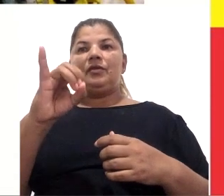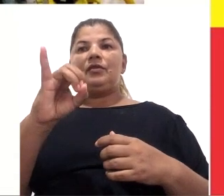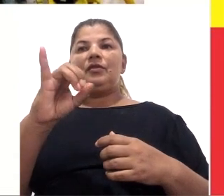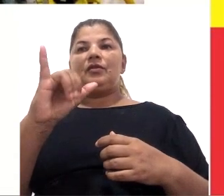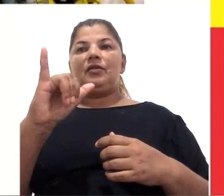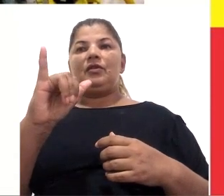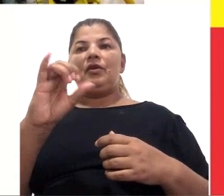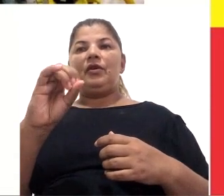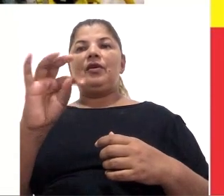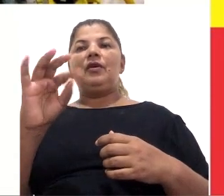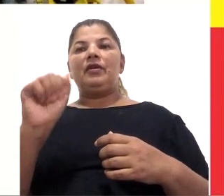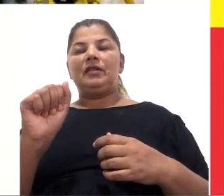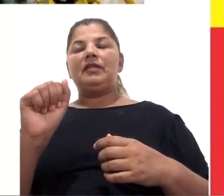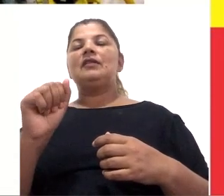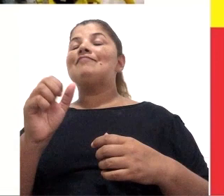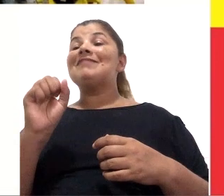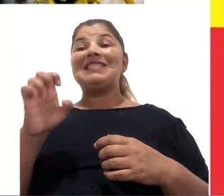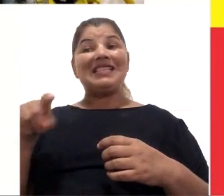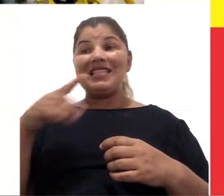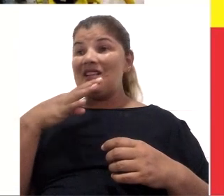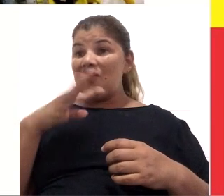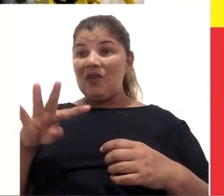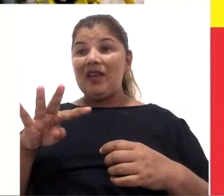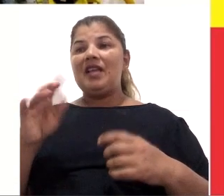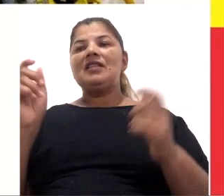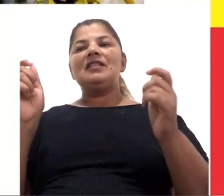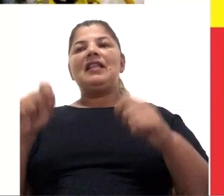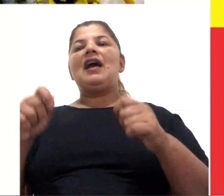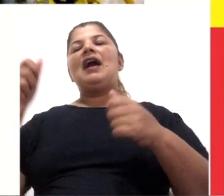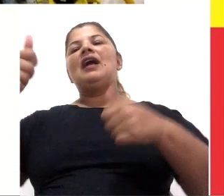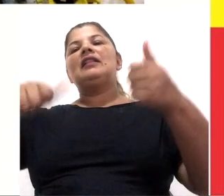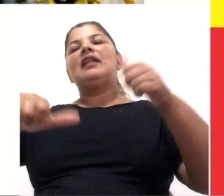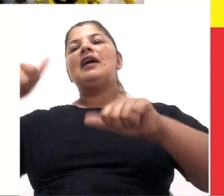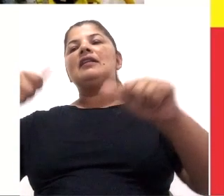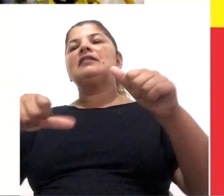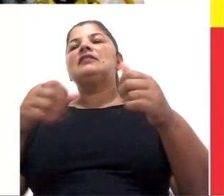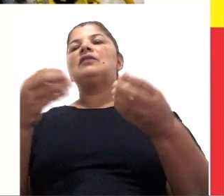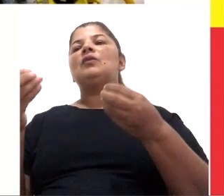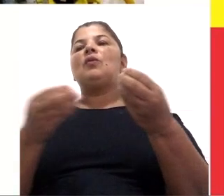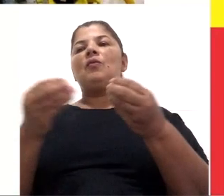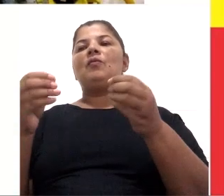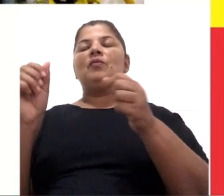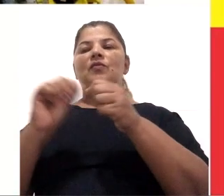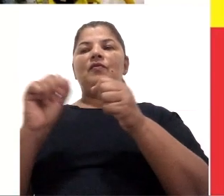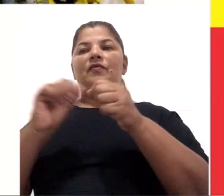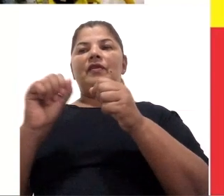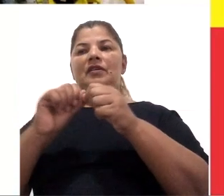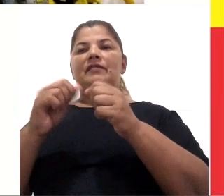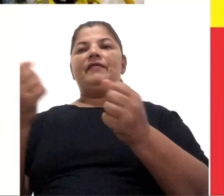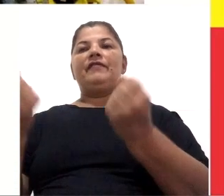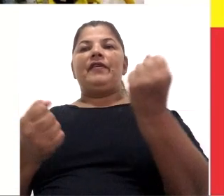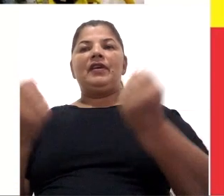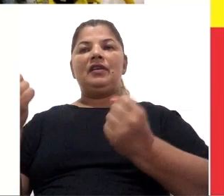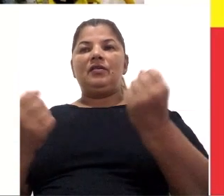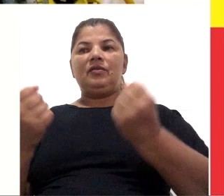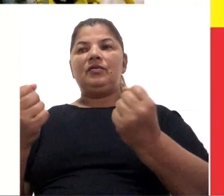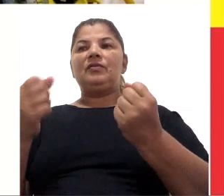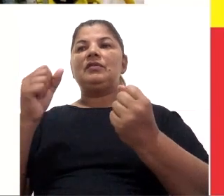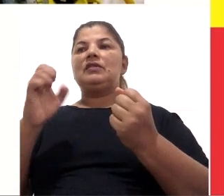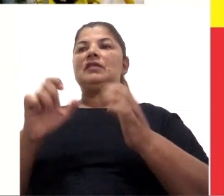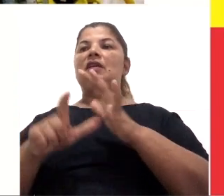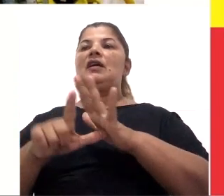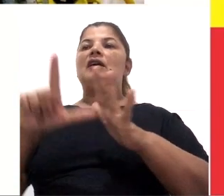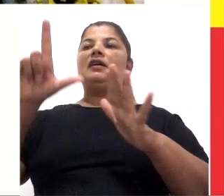você não conhece, tá? E analisa também como é produzida, como são produzidos os veículos, tá? Então,